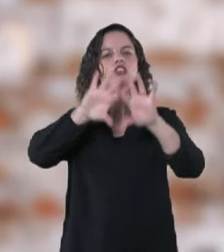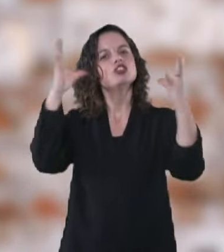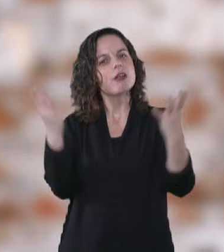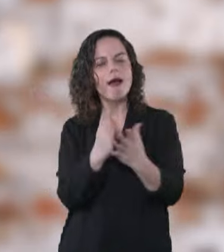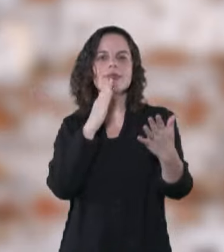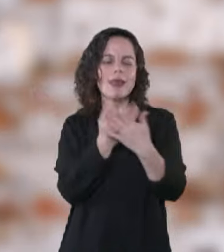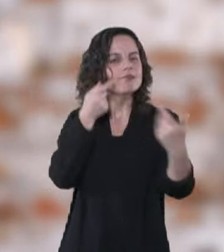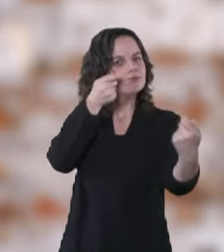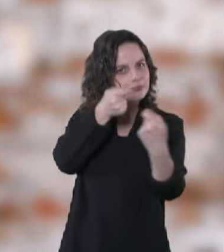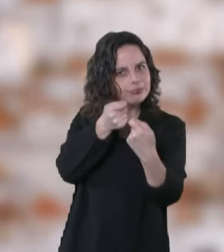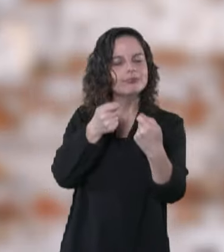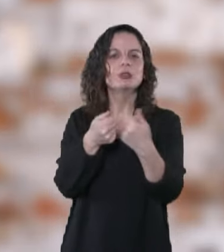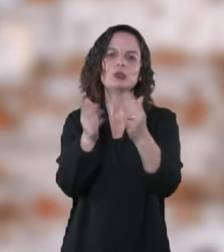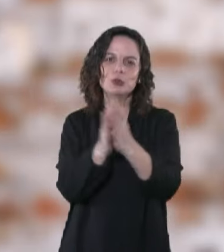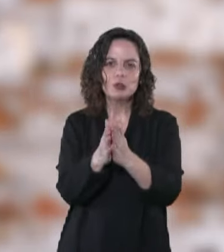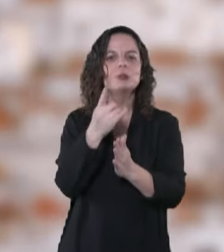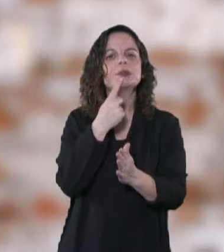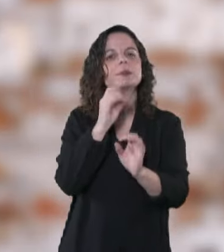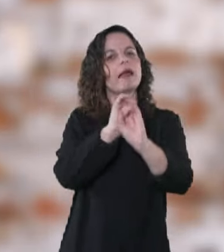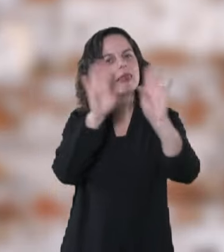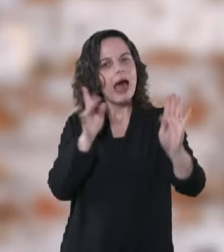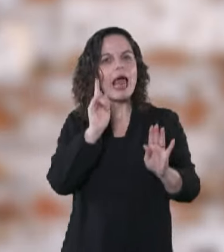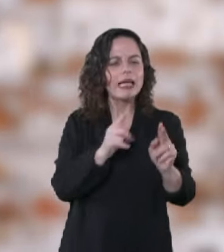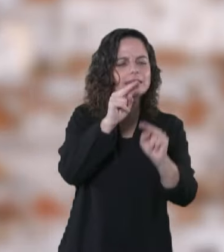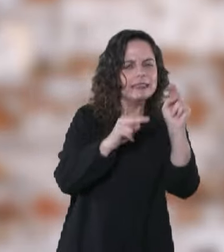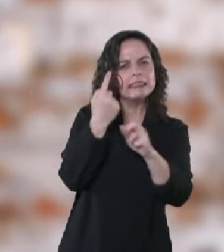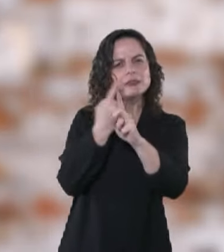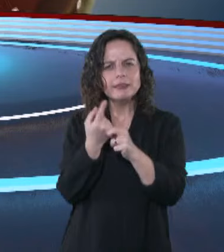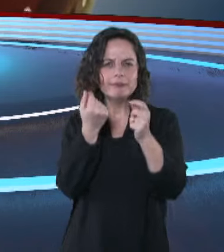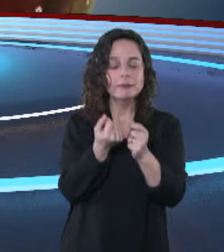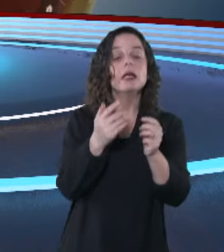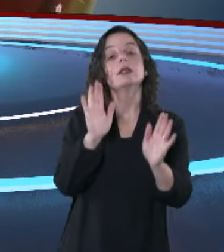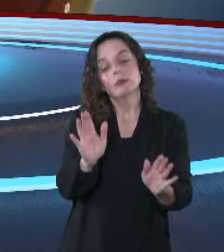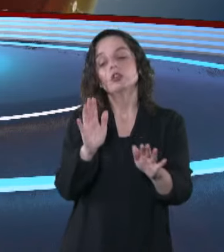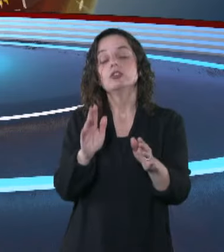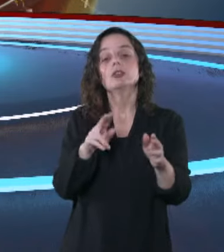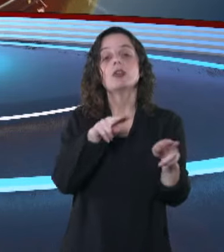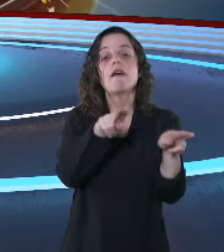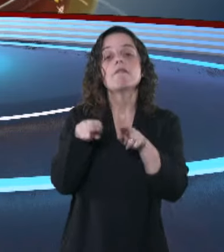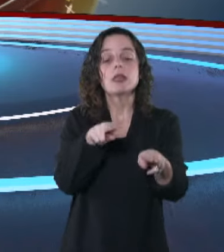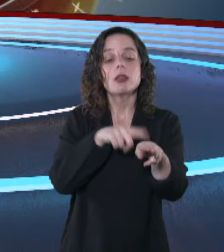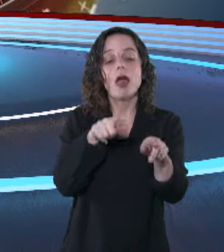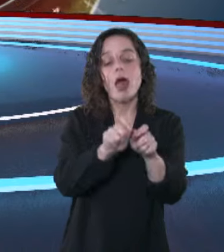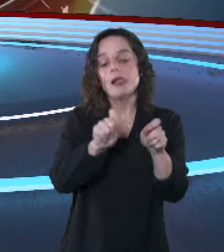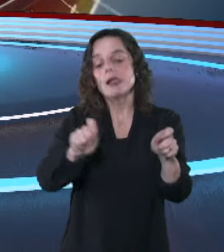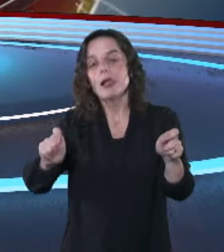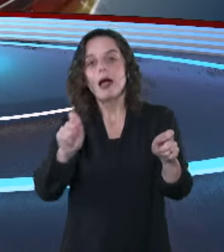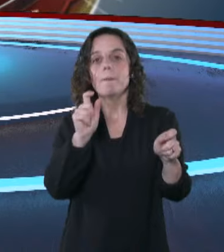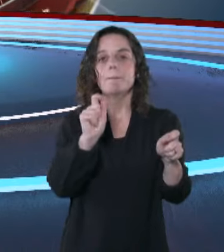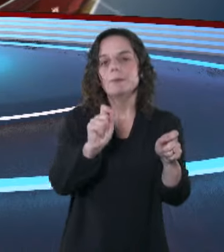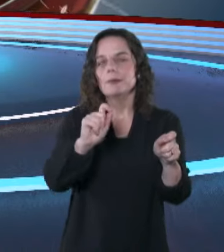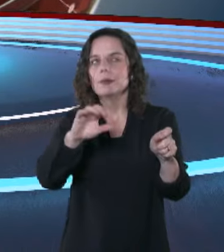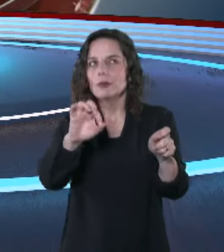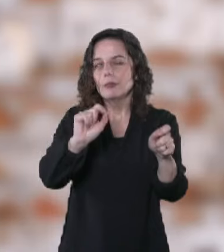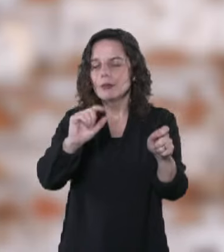trazer literacia financeira a todos. E depois também já vídeos mais prolongados, mais de 10 minutos, 8 minutos, já mais, que